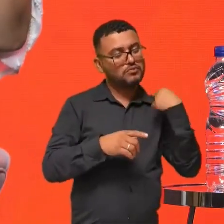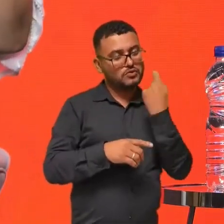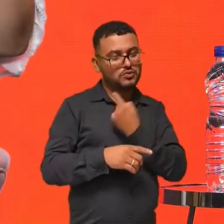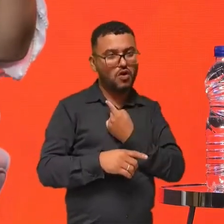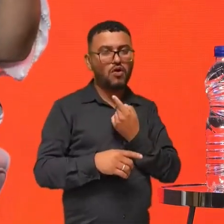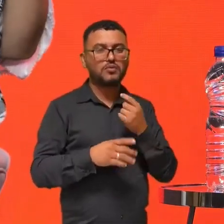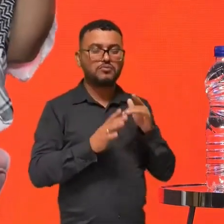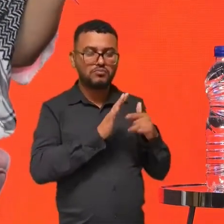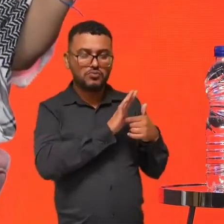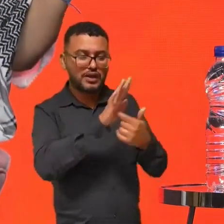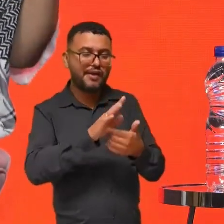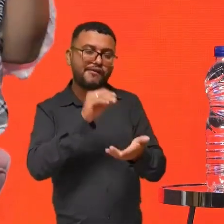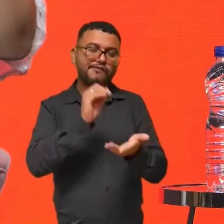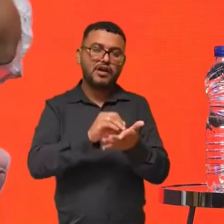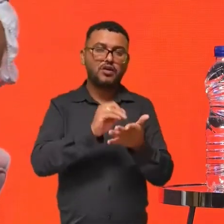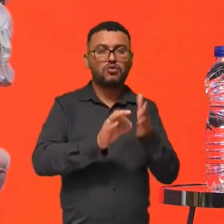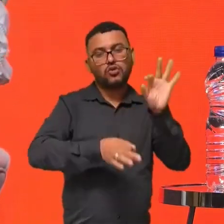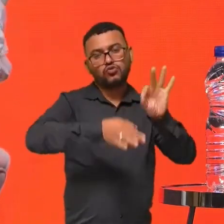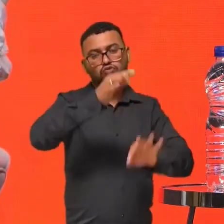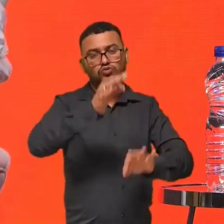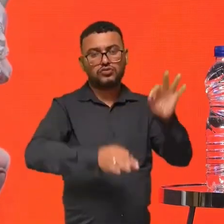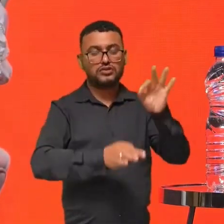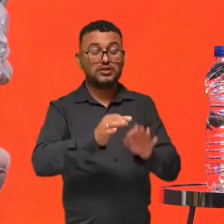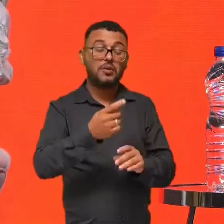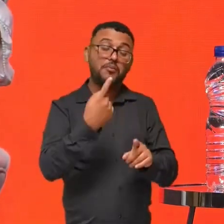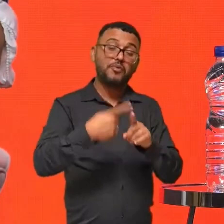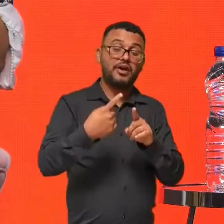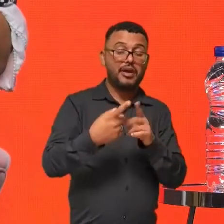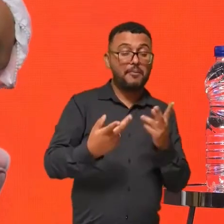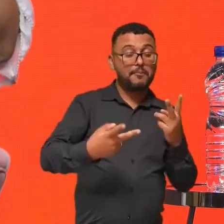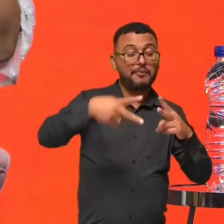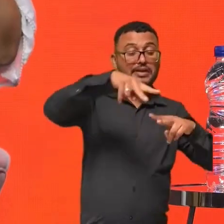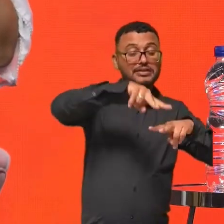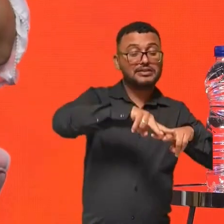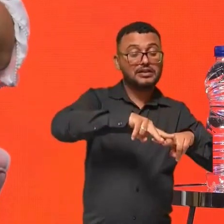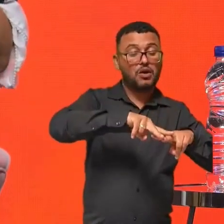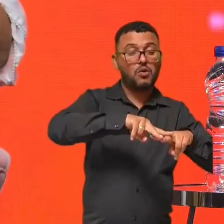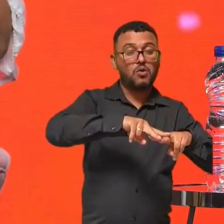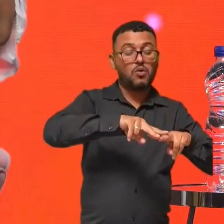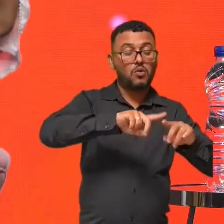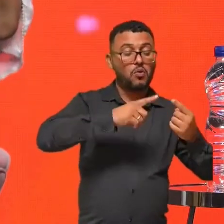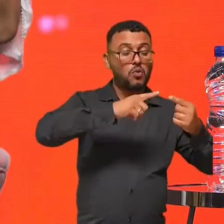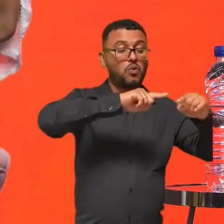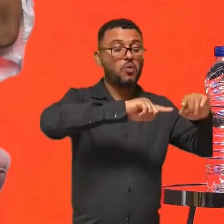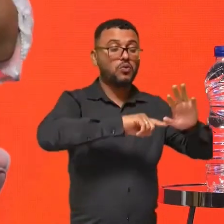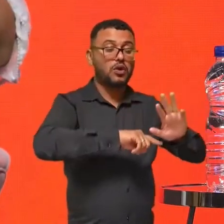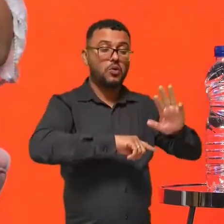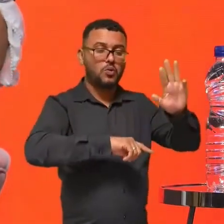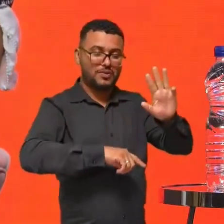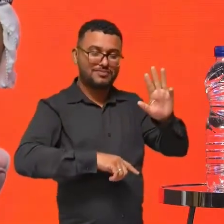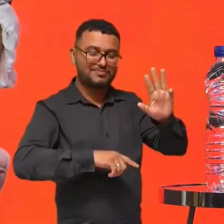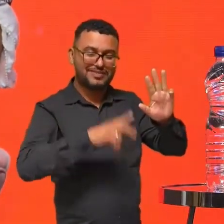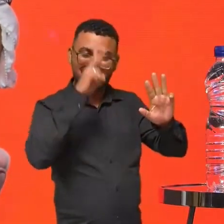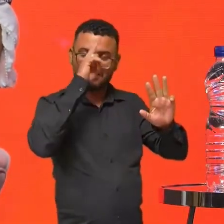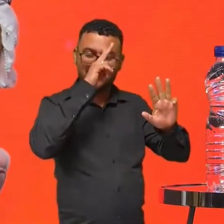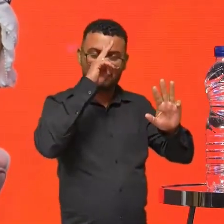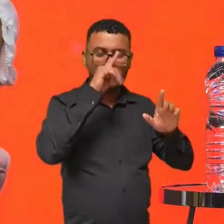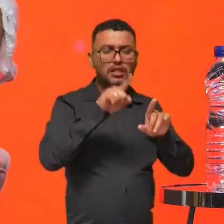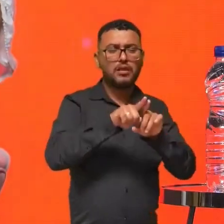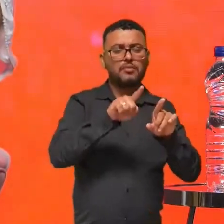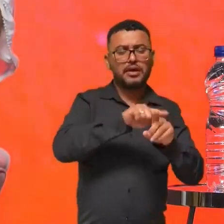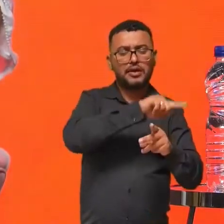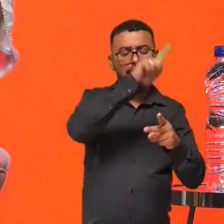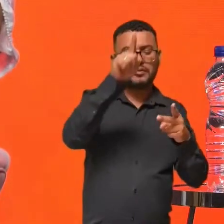injustiça, sobre a prisão ilegal em relação ao presidente Lula. Queria falar da campanha do povo